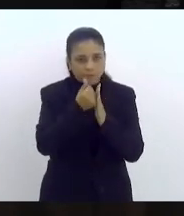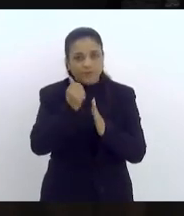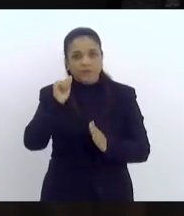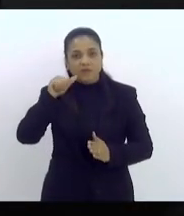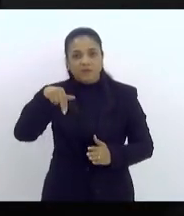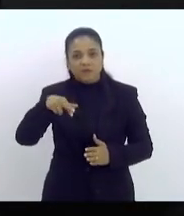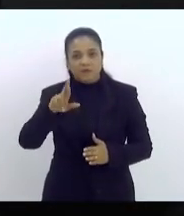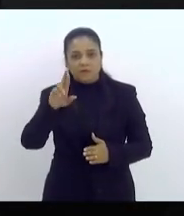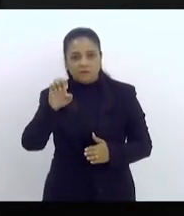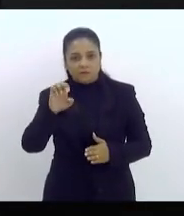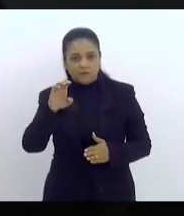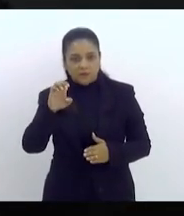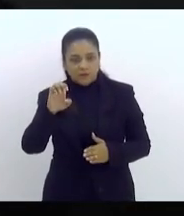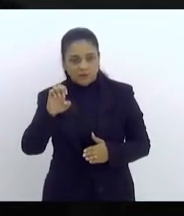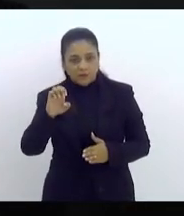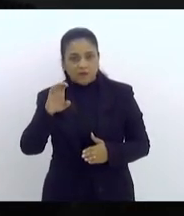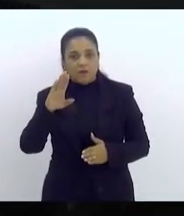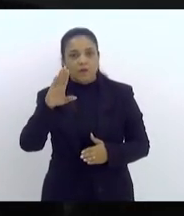Corrêa por favor